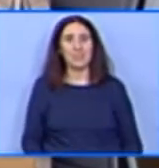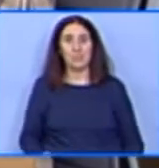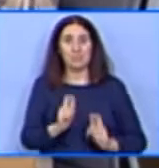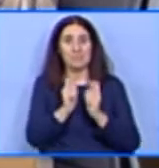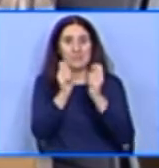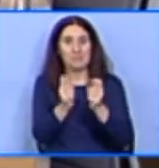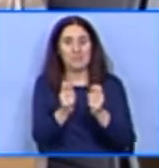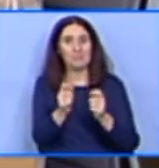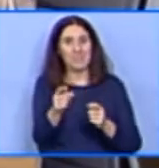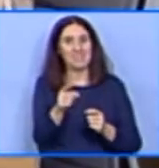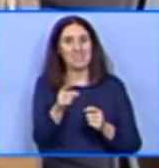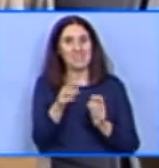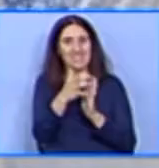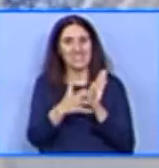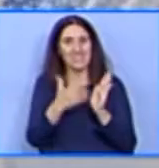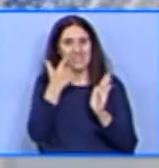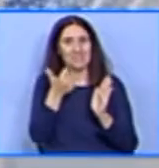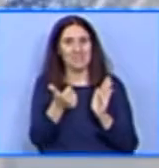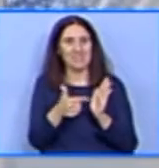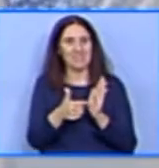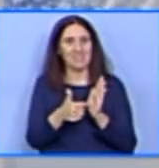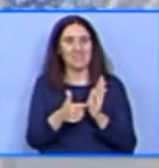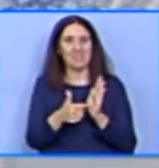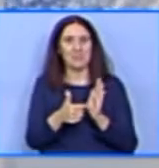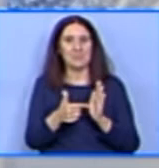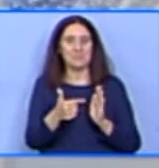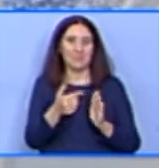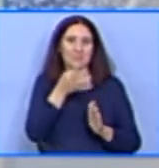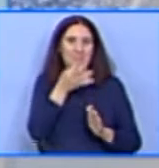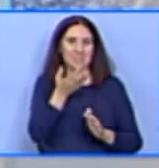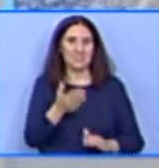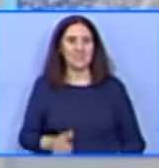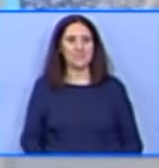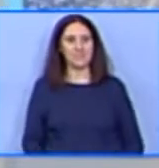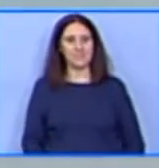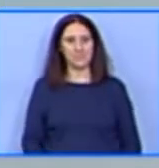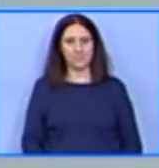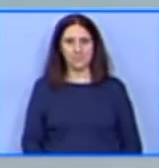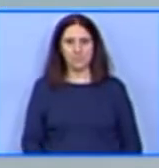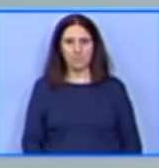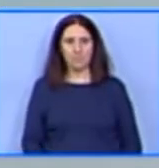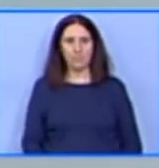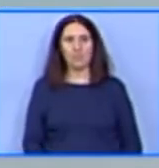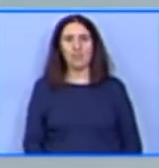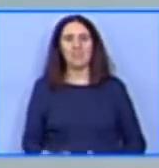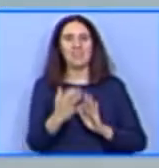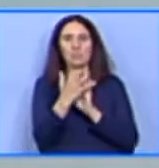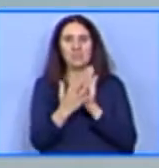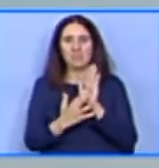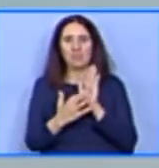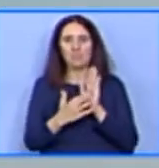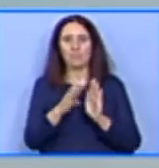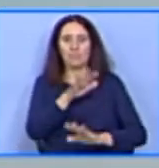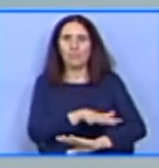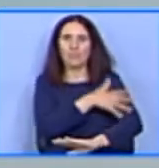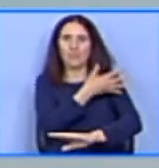porque ele conhece bem este texto e podia-nos falar nisso. Encontra nos Salmos uma